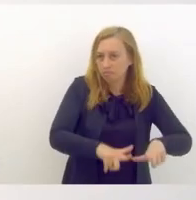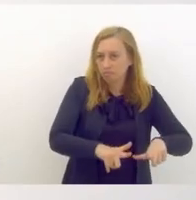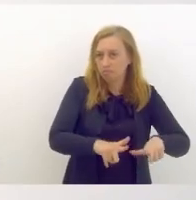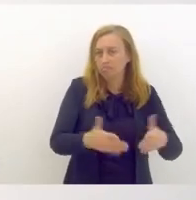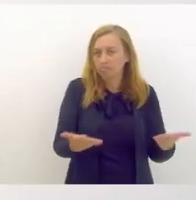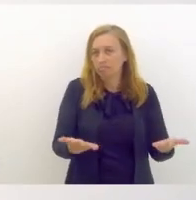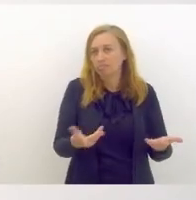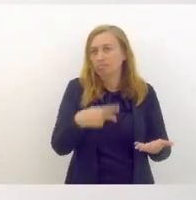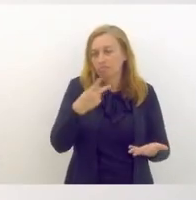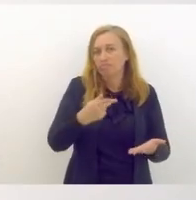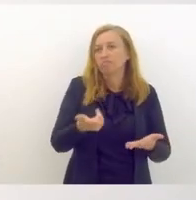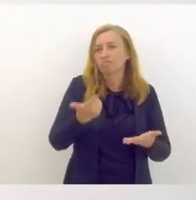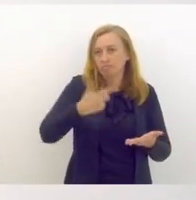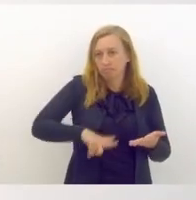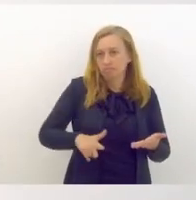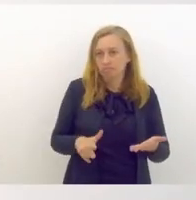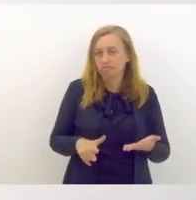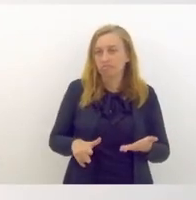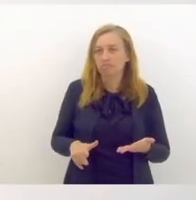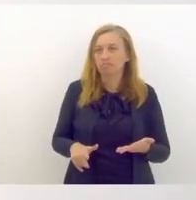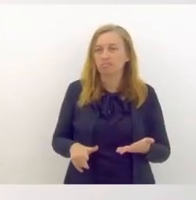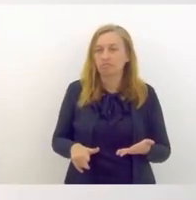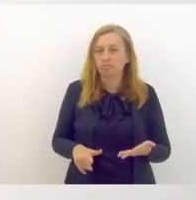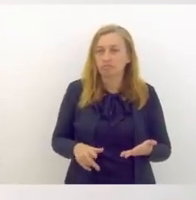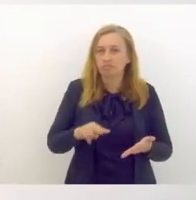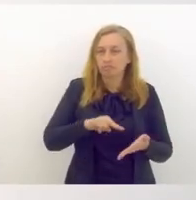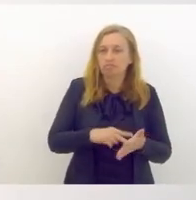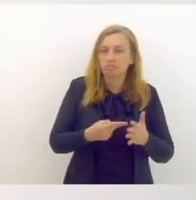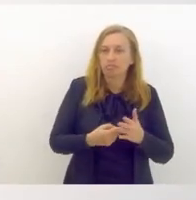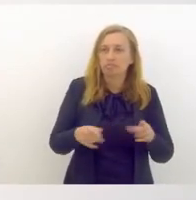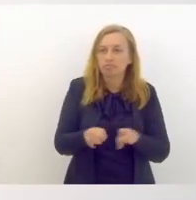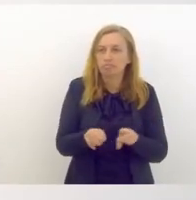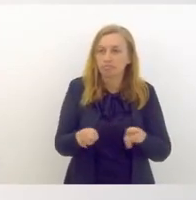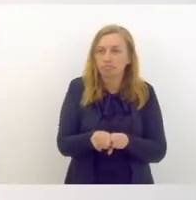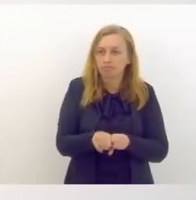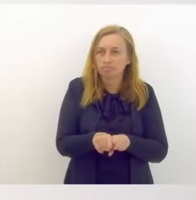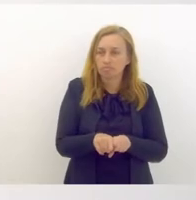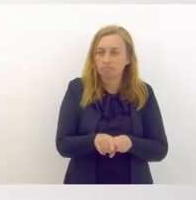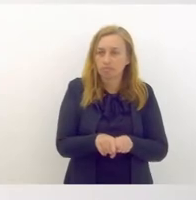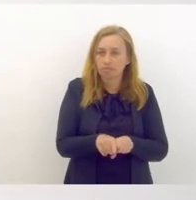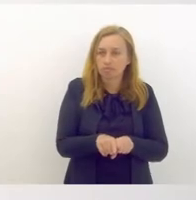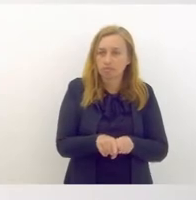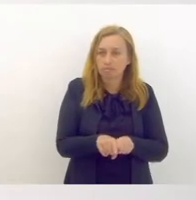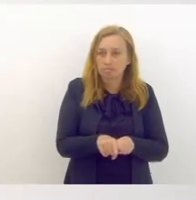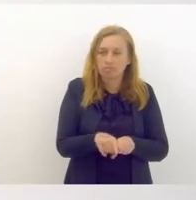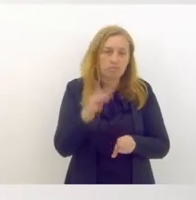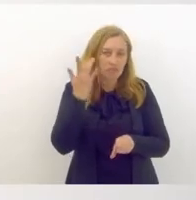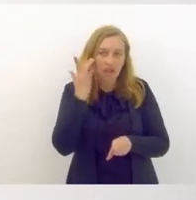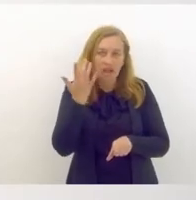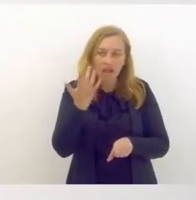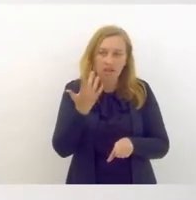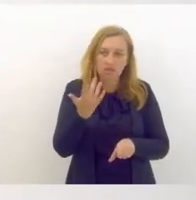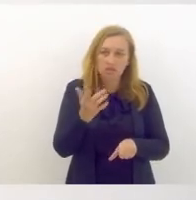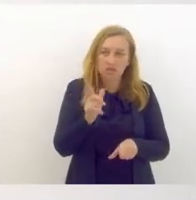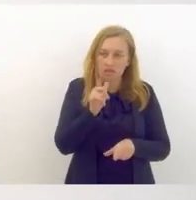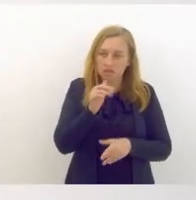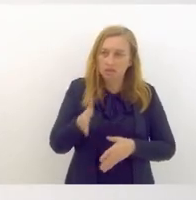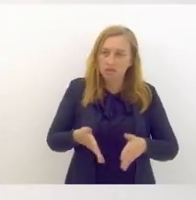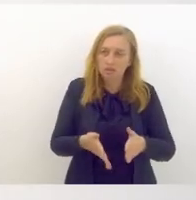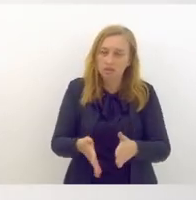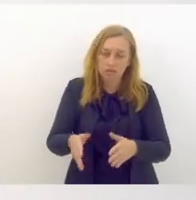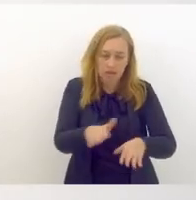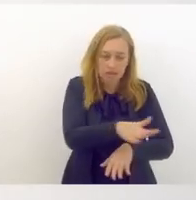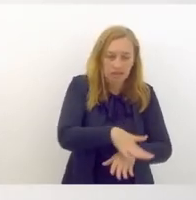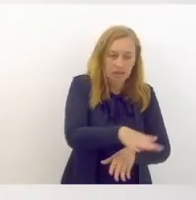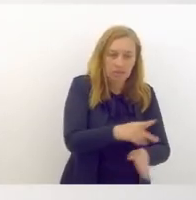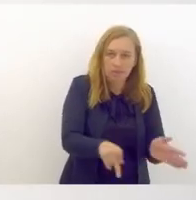edificar, eu vou repetir porque eu sofri isso várias vezes, significa também cavar uma piscina, tá? Porque as pessoas acham que edificar é só para o alto. Não.